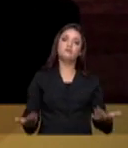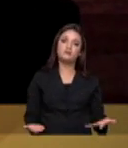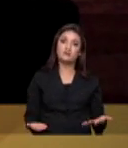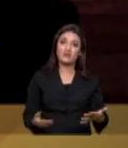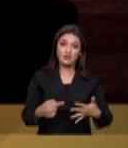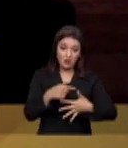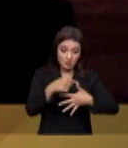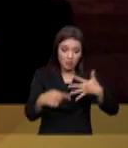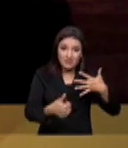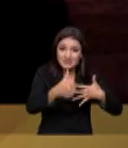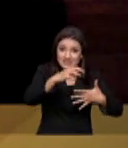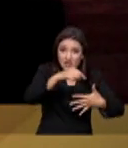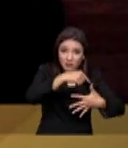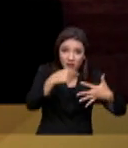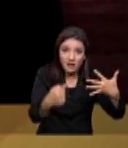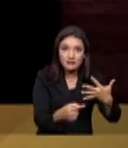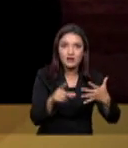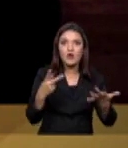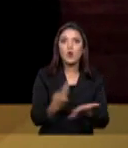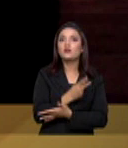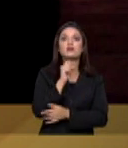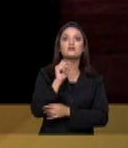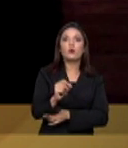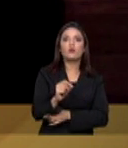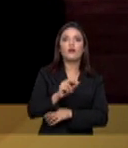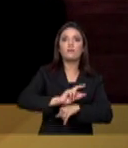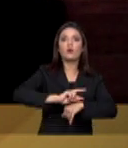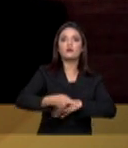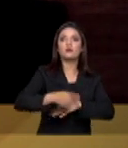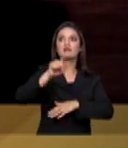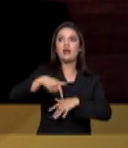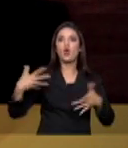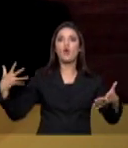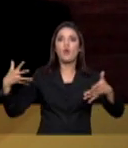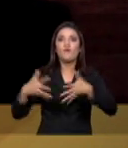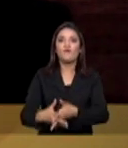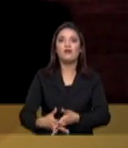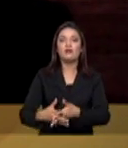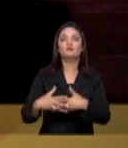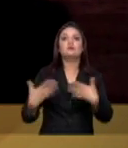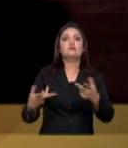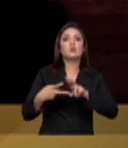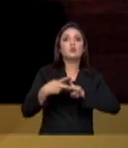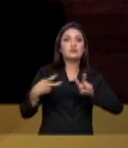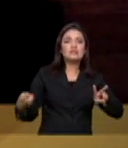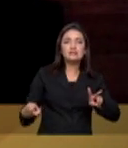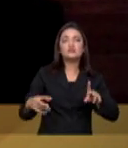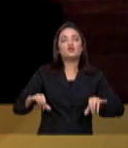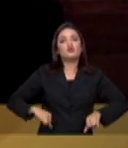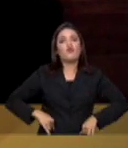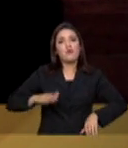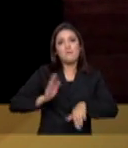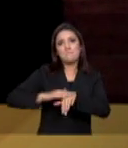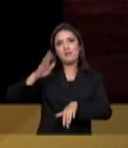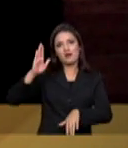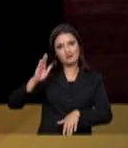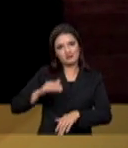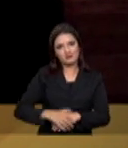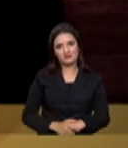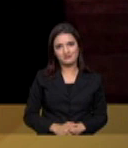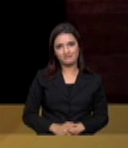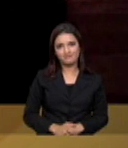e trouxe uma piora sensível da qualidade de vida dos índios no Brasil